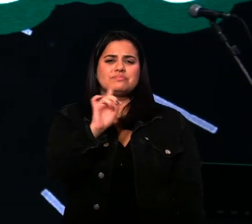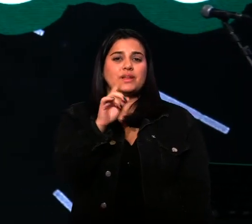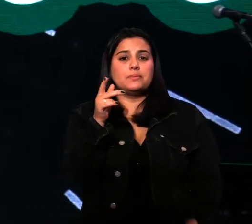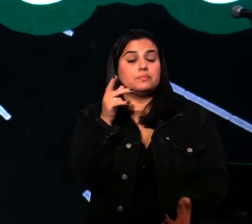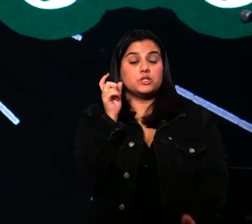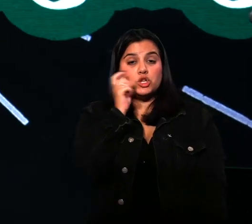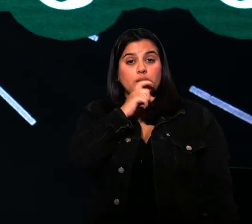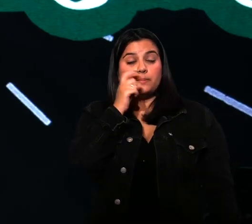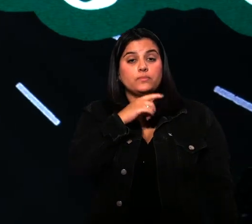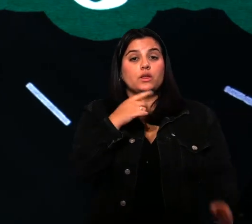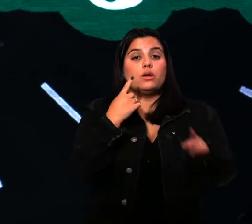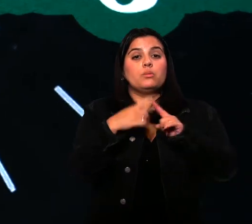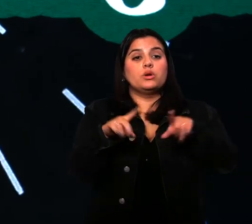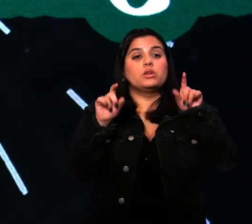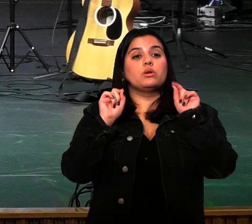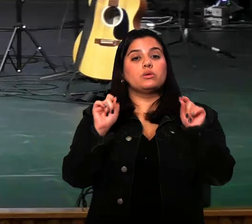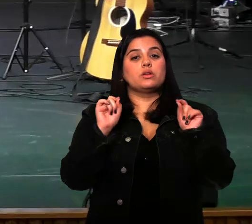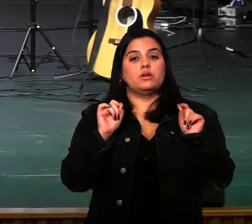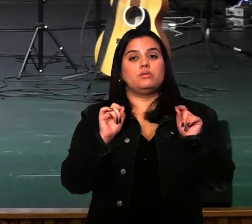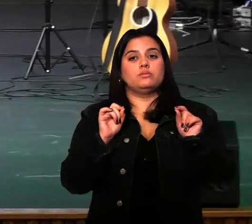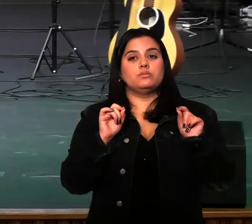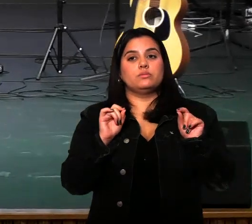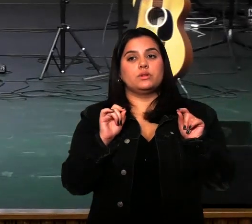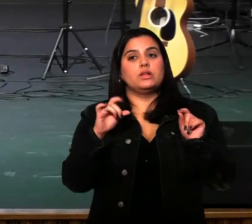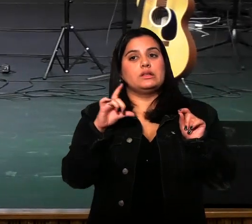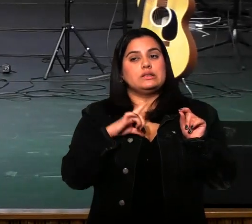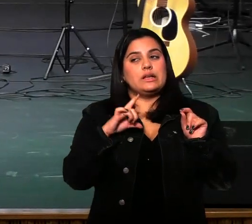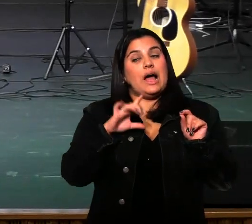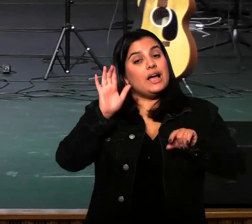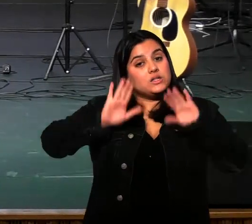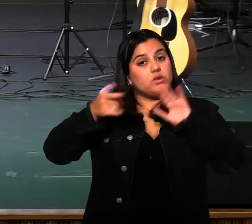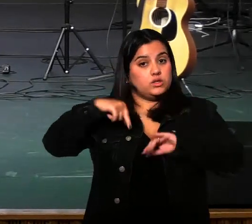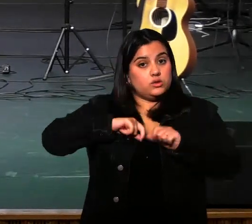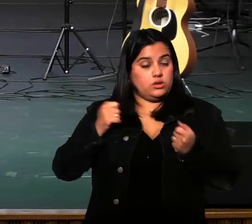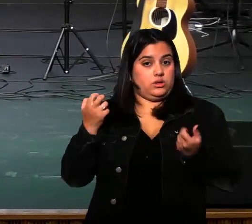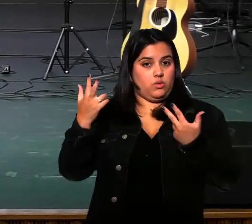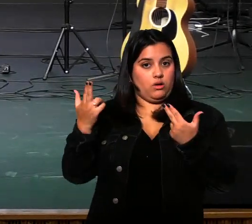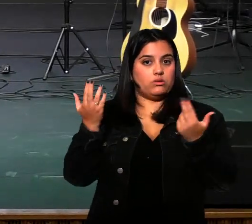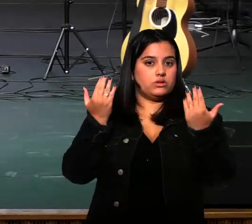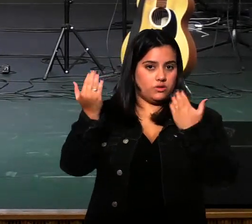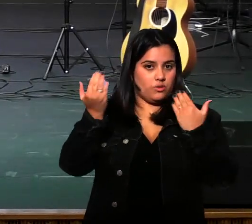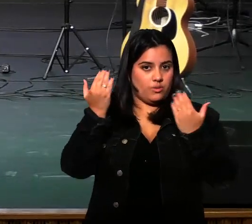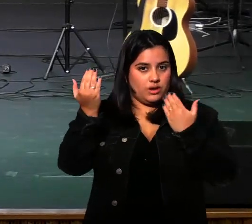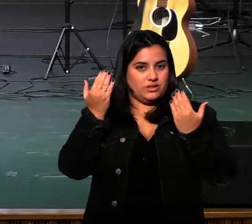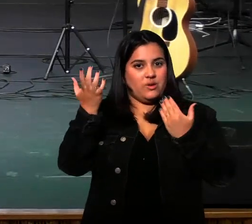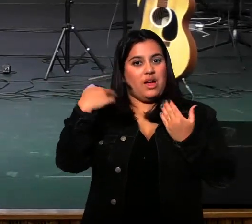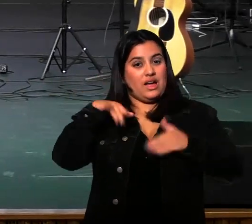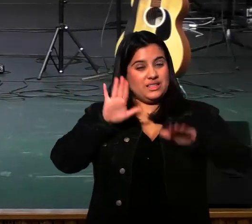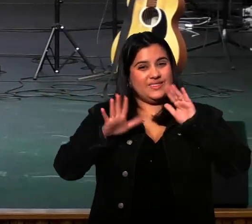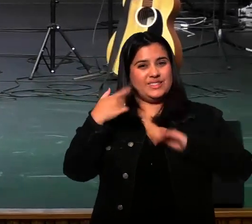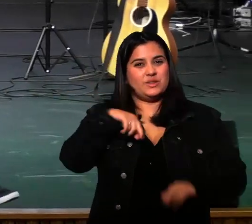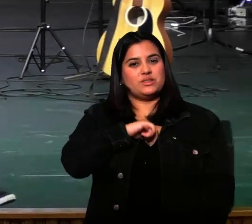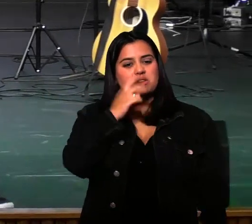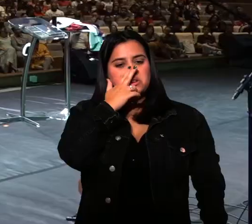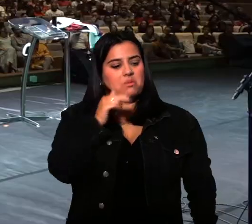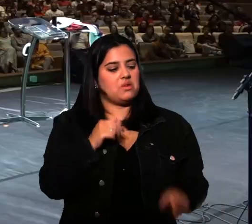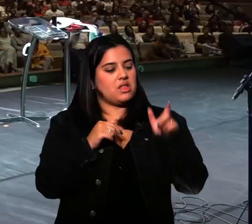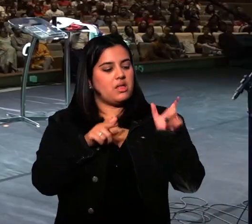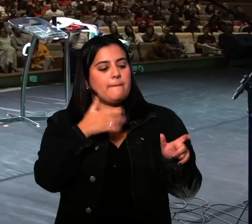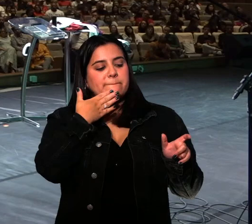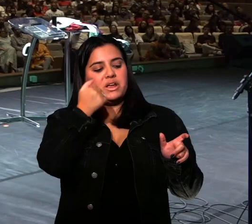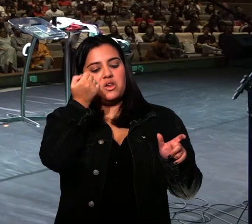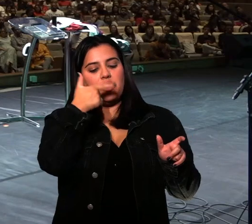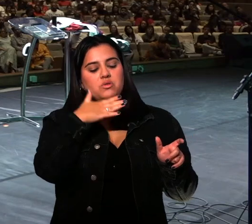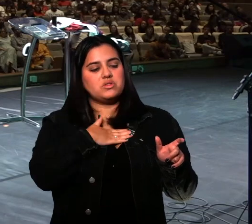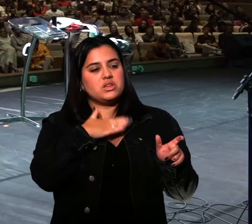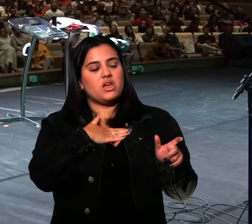falsas impressões uns dos outros, isso tem nos afastado como o corpo de Cristo. E quando nós entendemos pela palavra de Deus que nós não